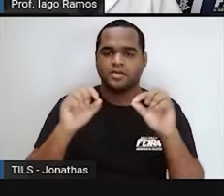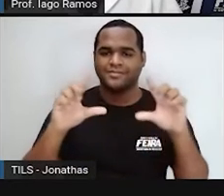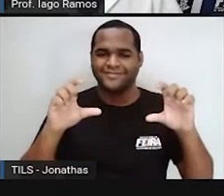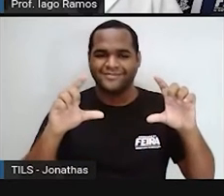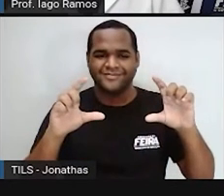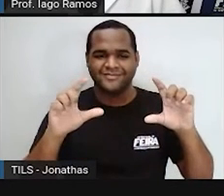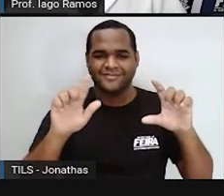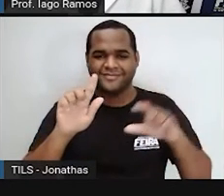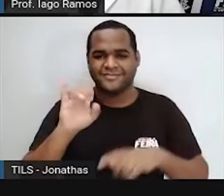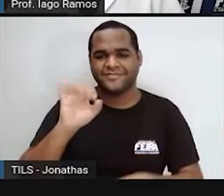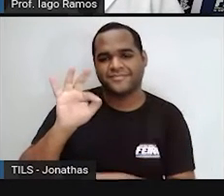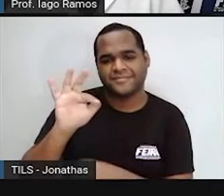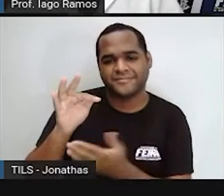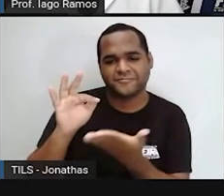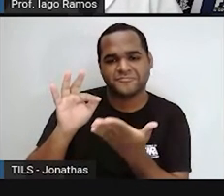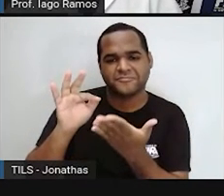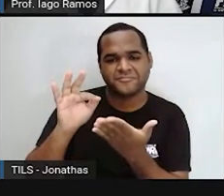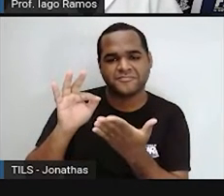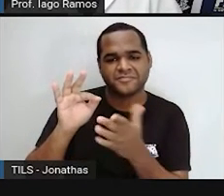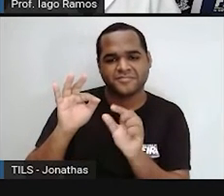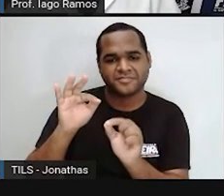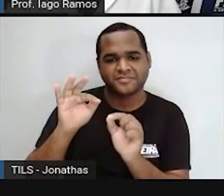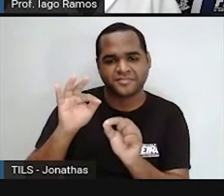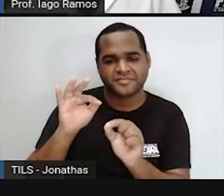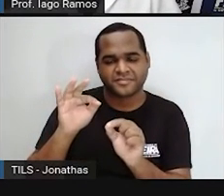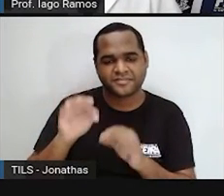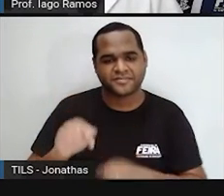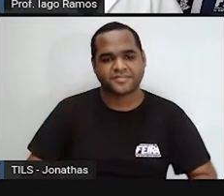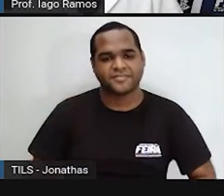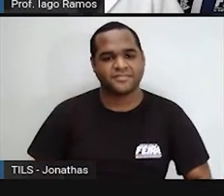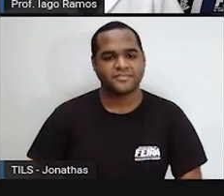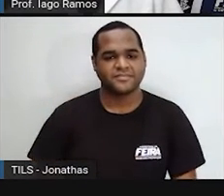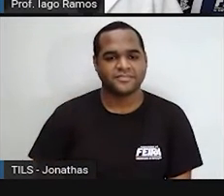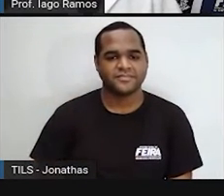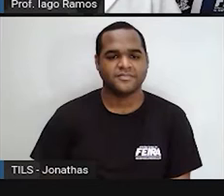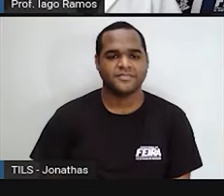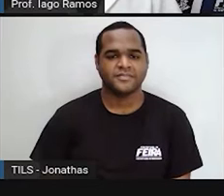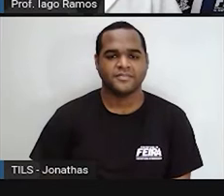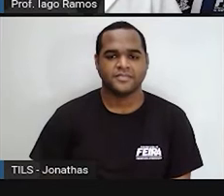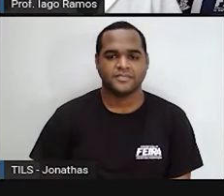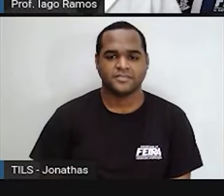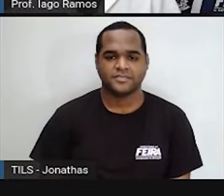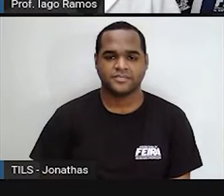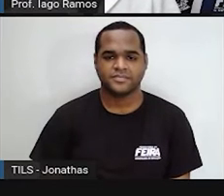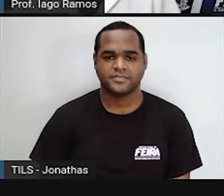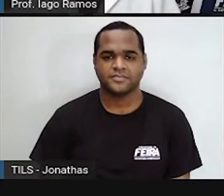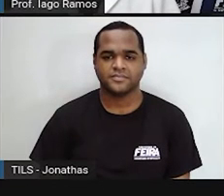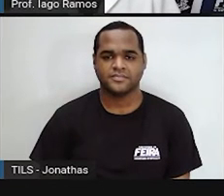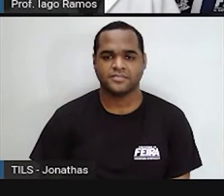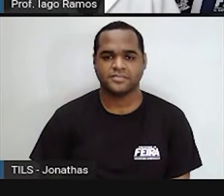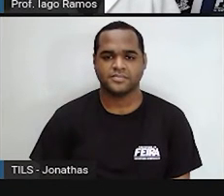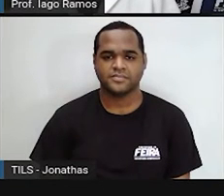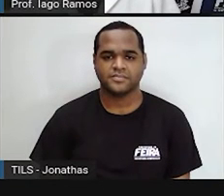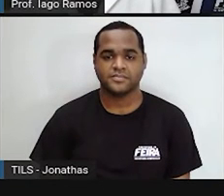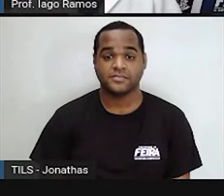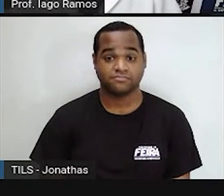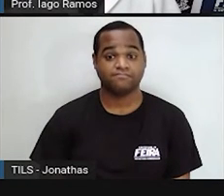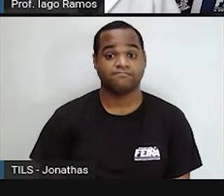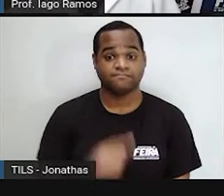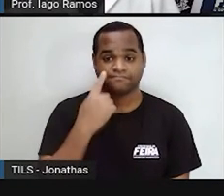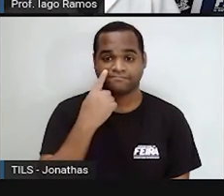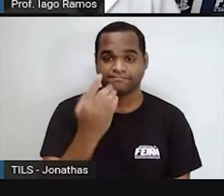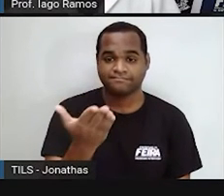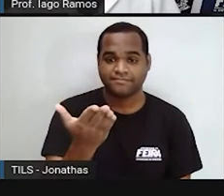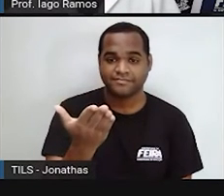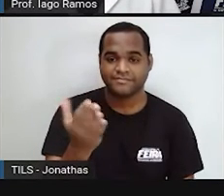né bom que figura geométrica é essa que tá aparecendo nesse gif Zinho que